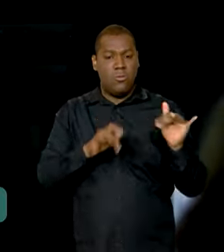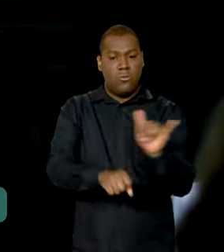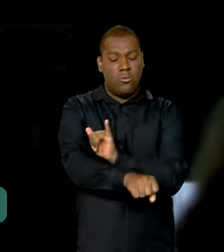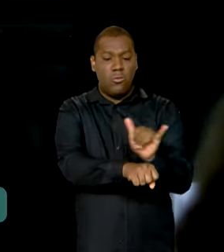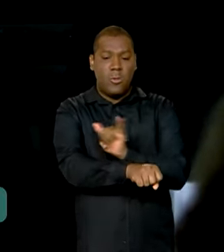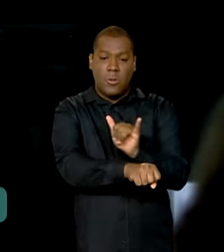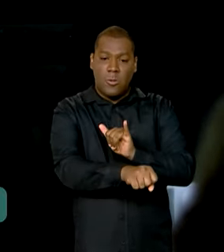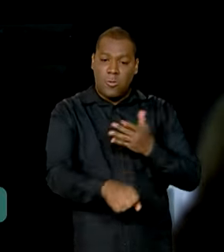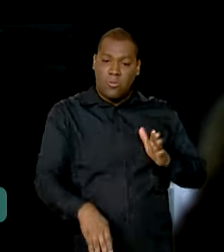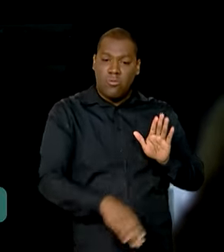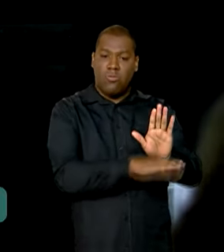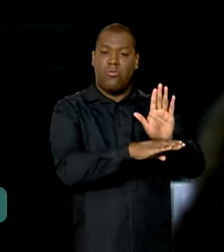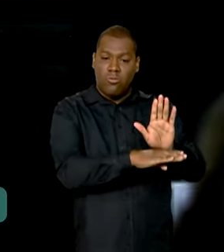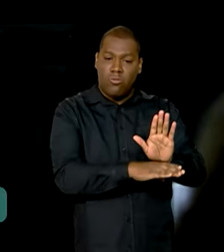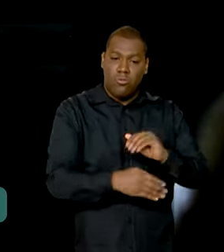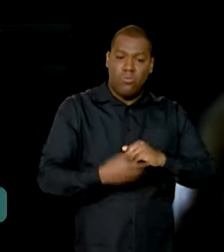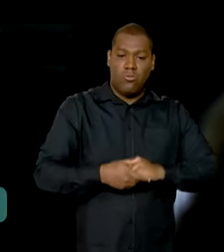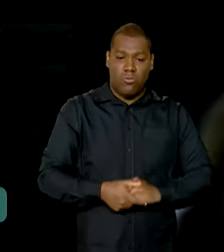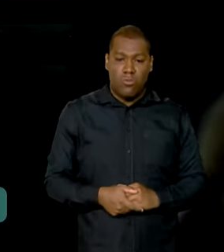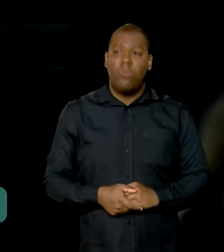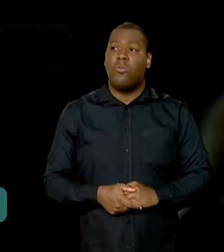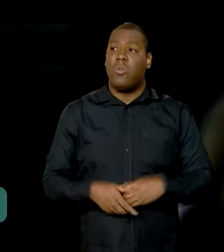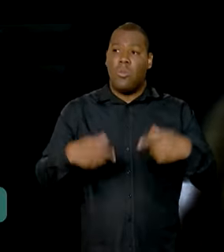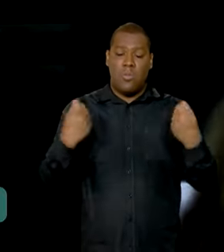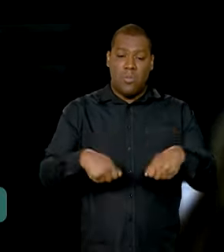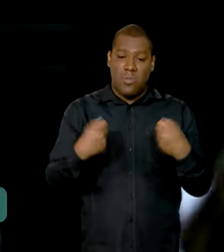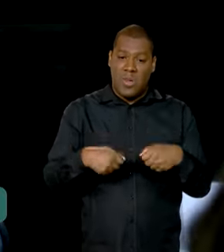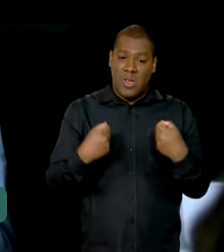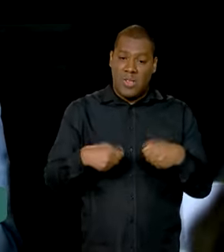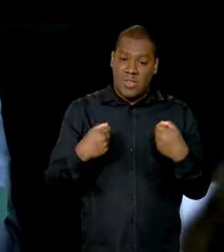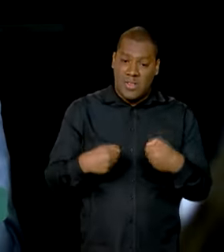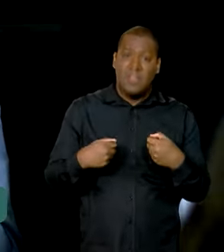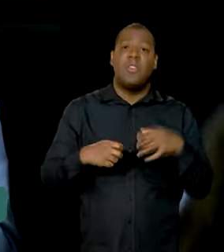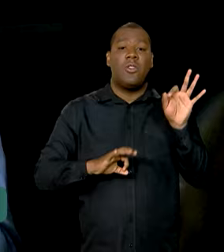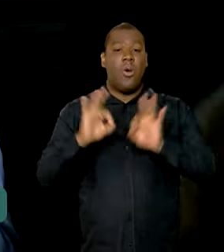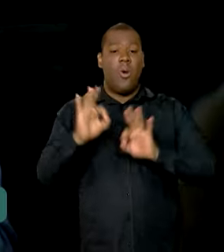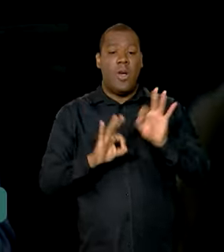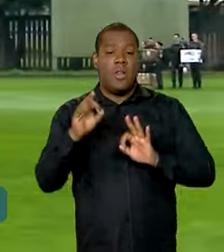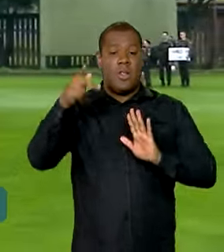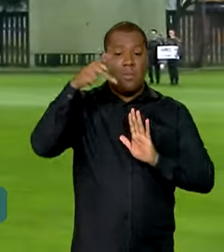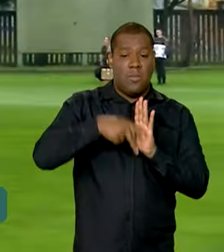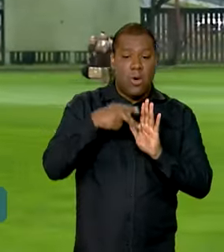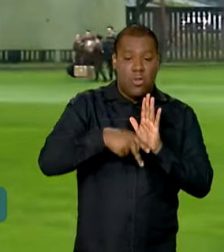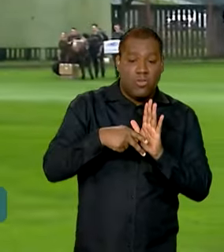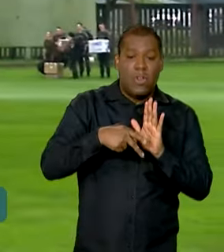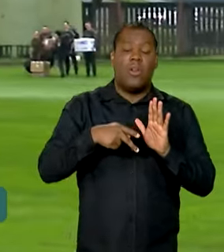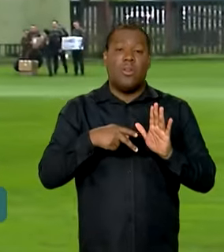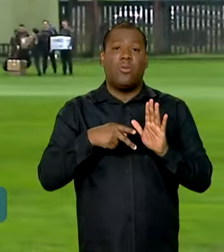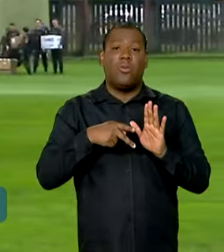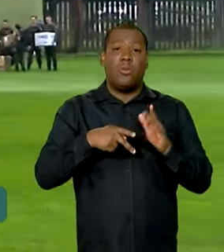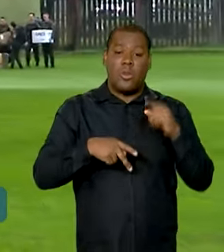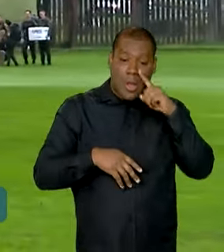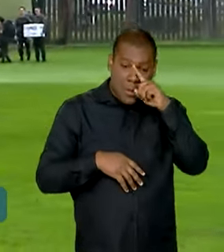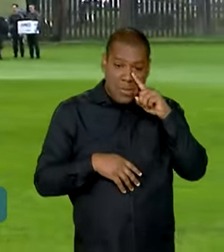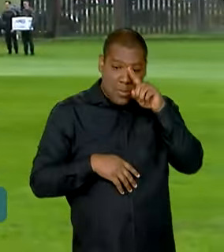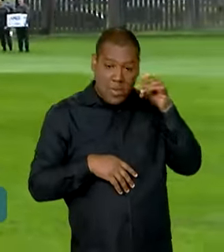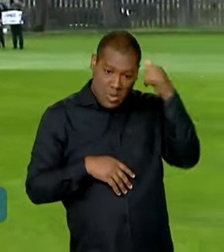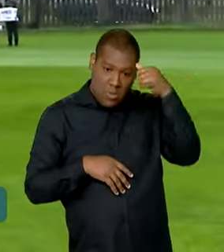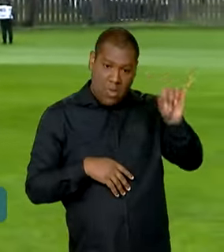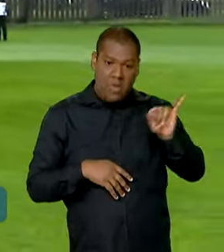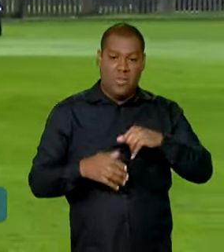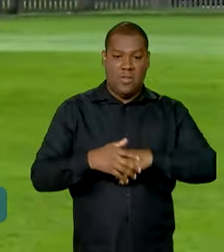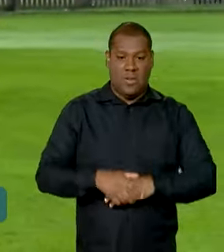anunciadas está a criação de um plano de prevenção para acidentes climáticos. Ao todo, a Força-Tarefa Federal